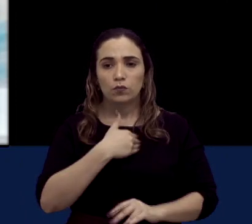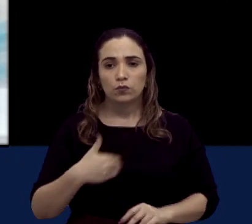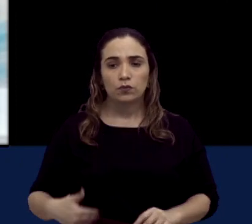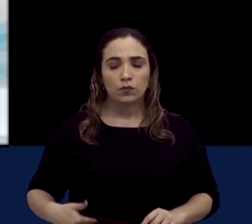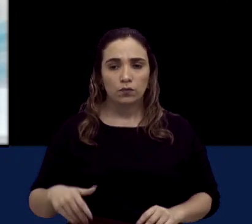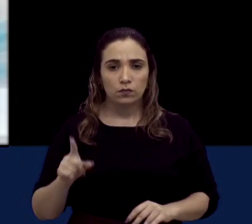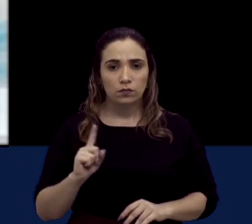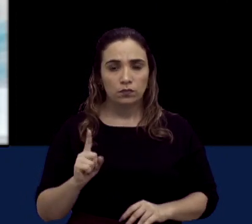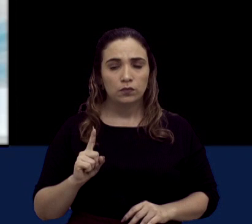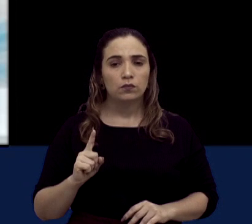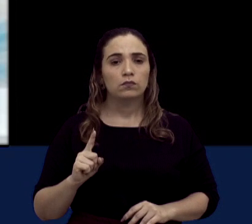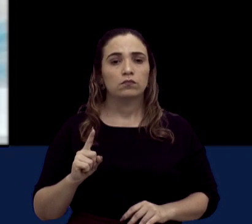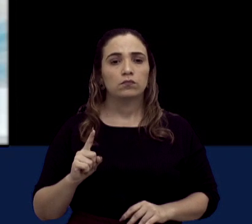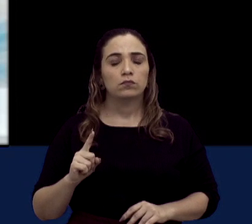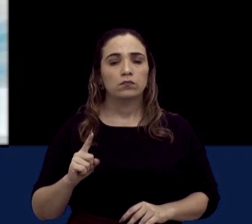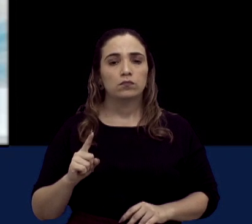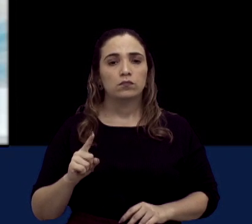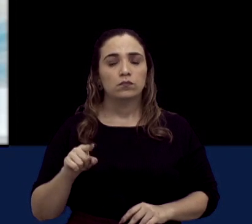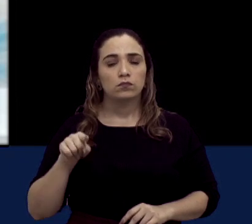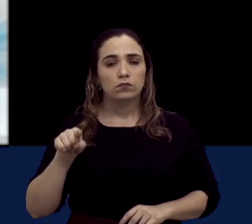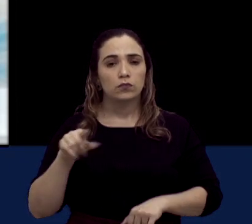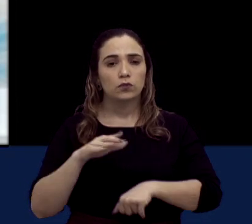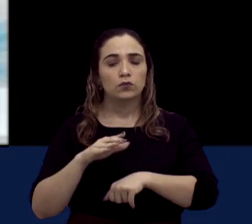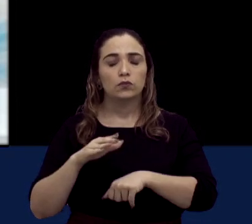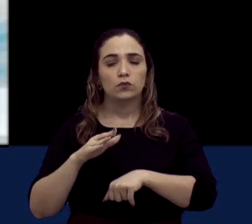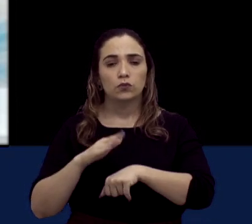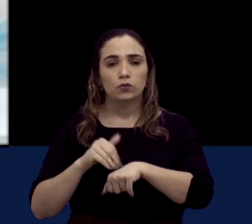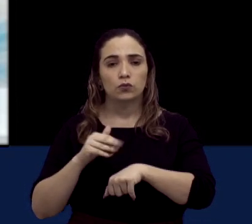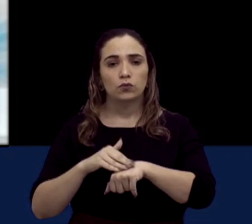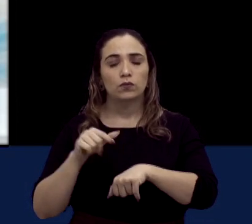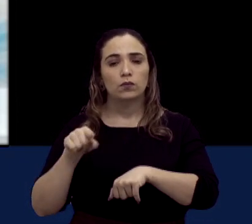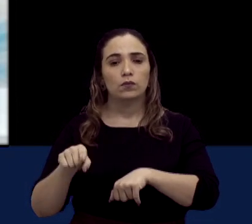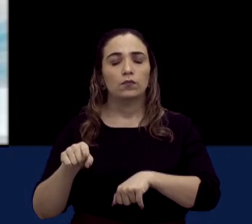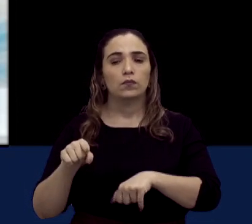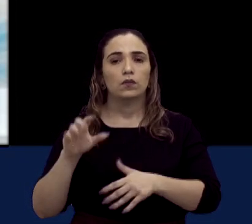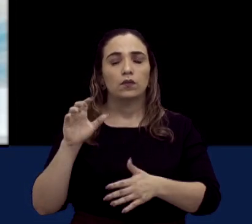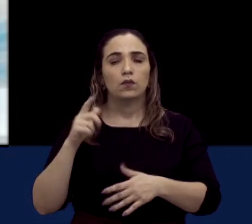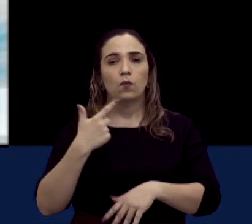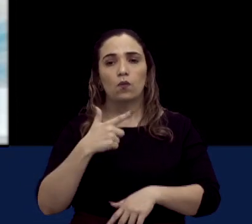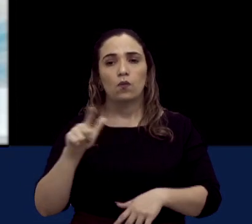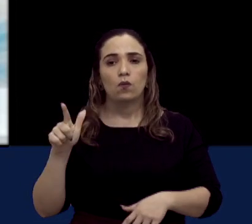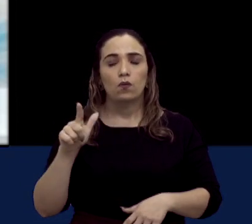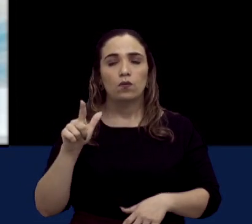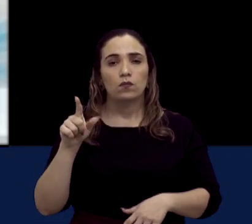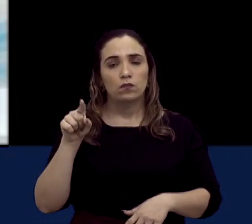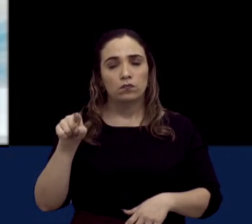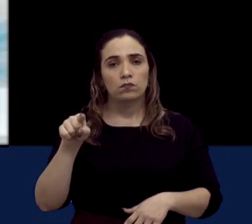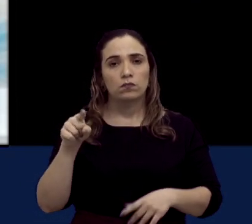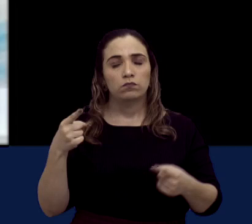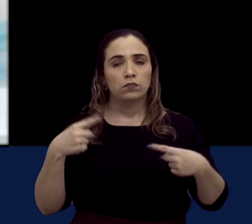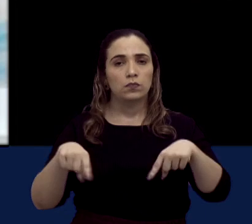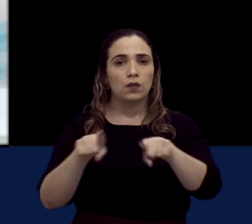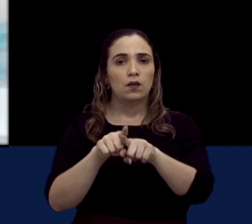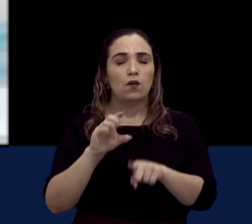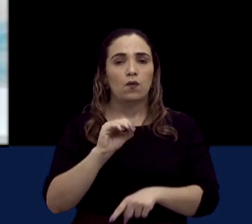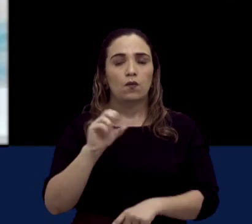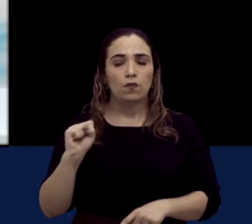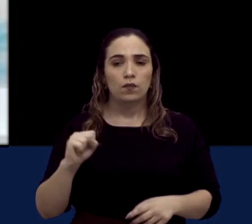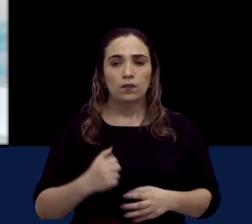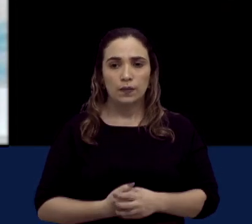Estado para o chamado setor público não estatal, como é o caso das organizações sociais.